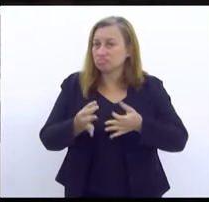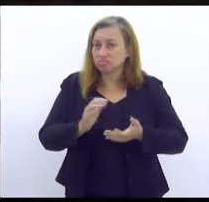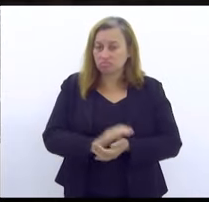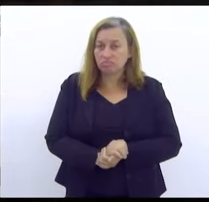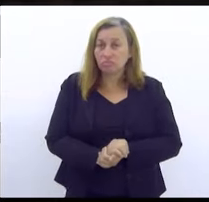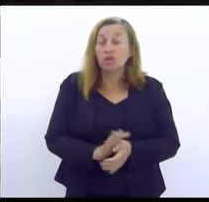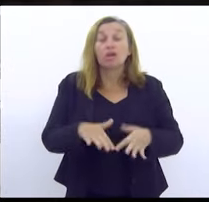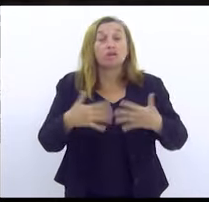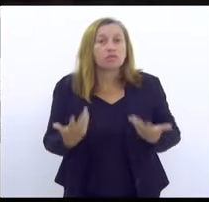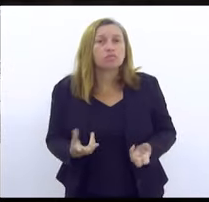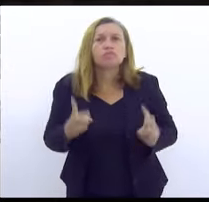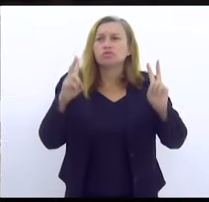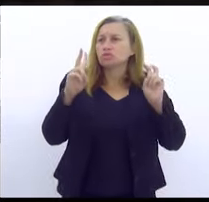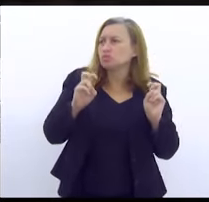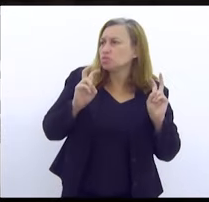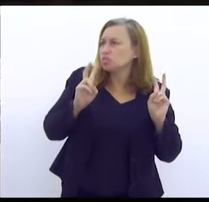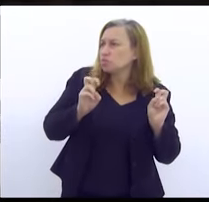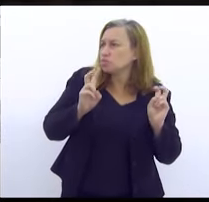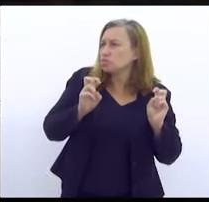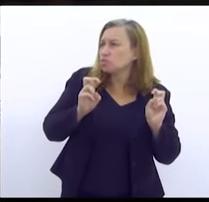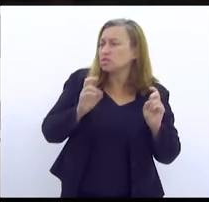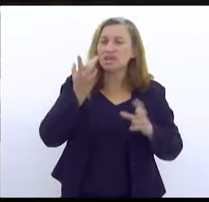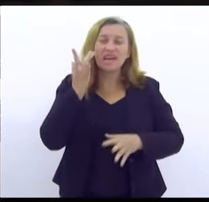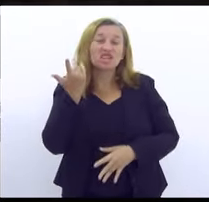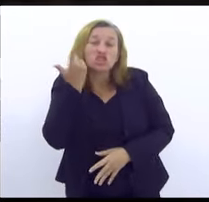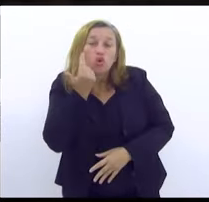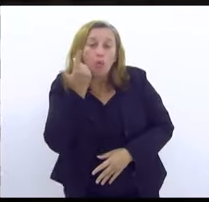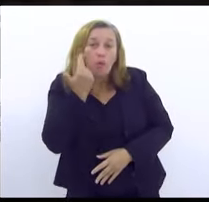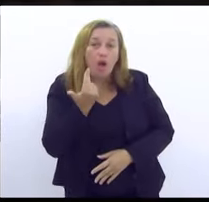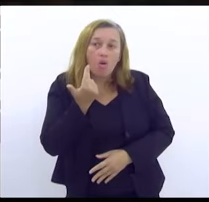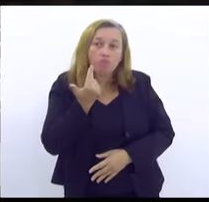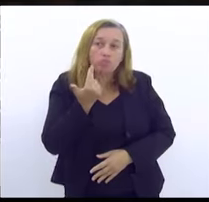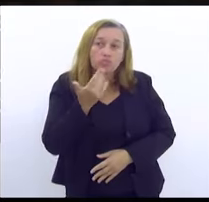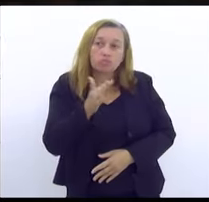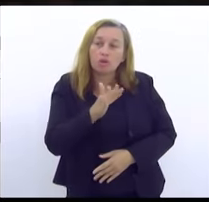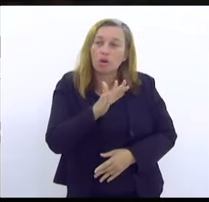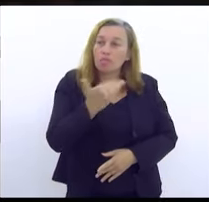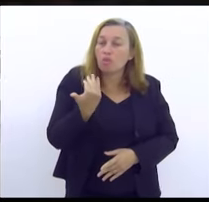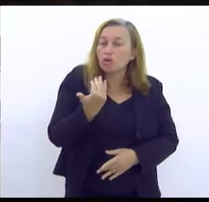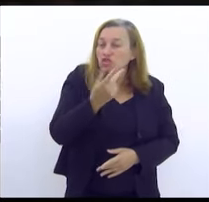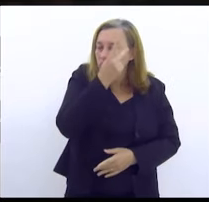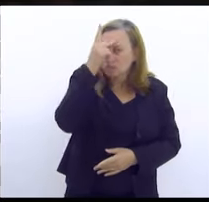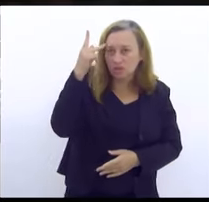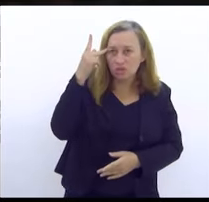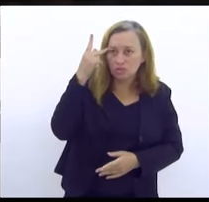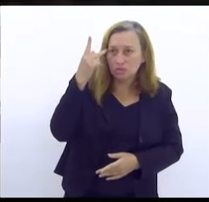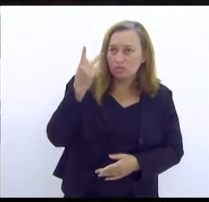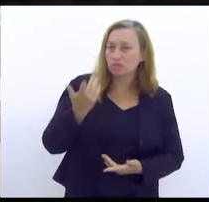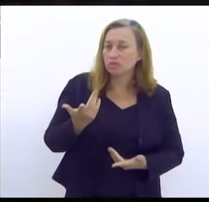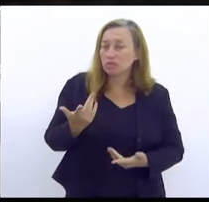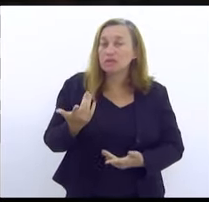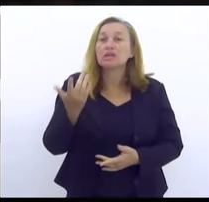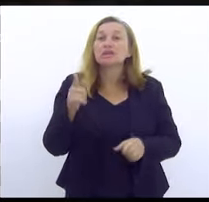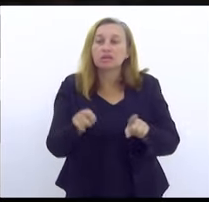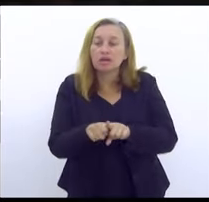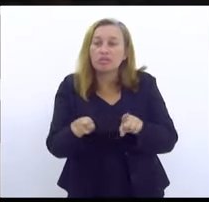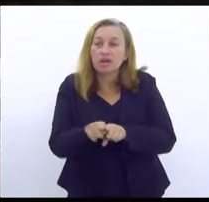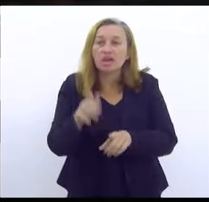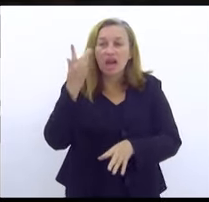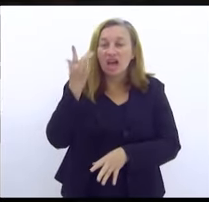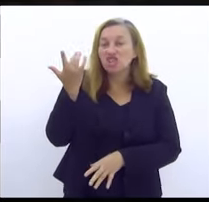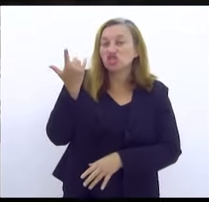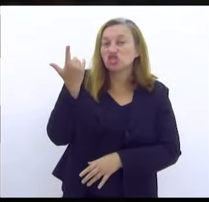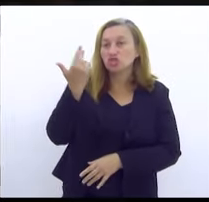uma situação onde que se naturalizou o assassinato de pessoas e se naturalizou